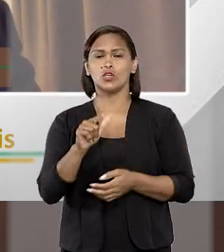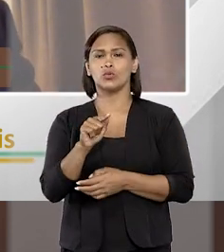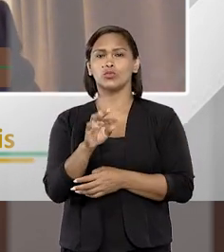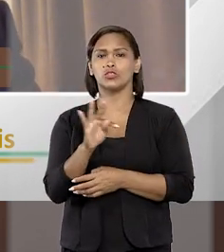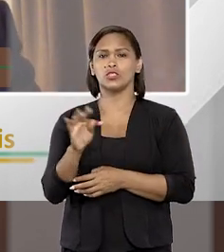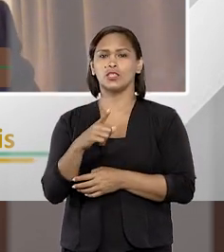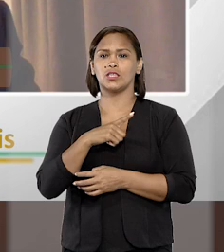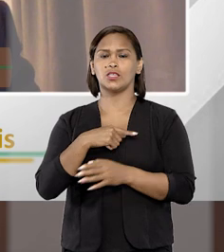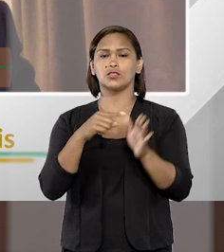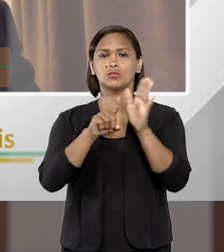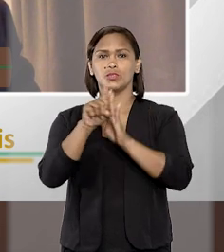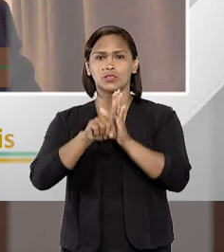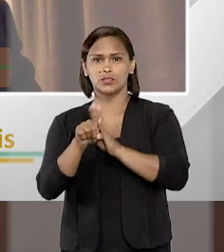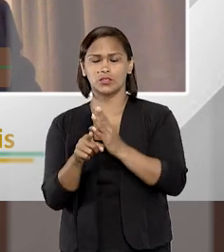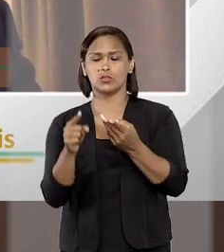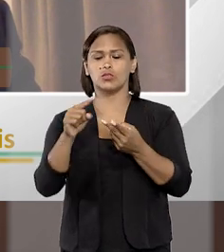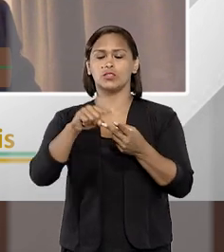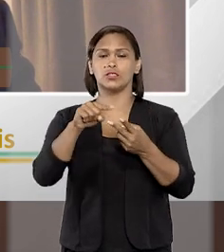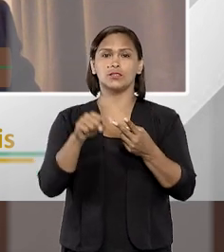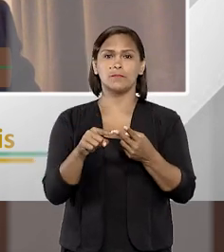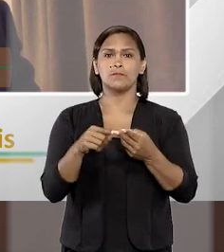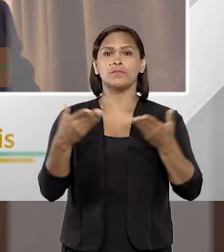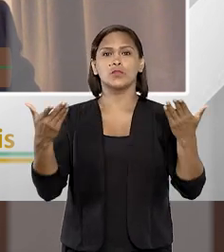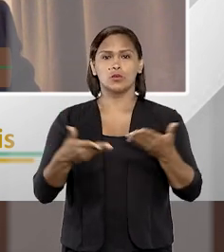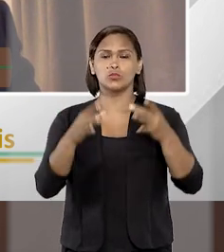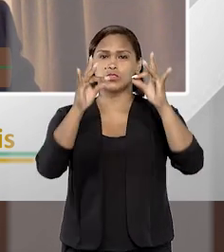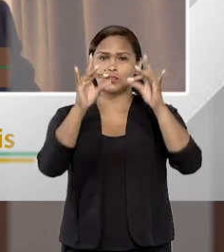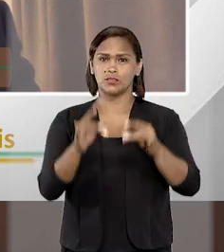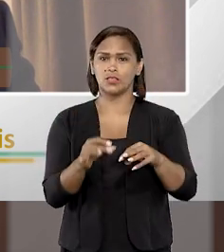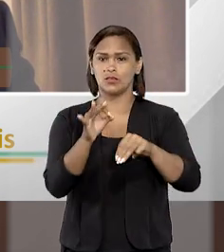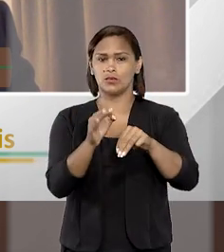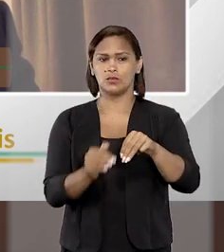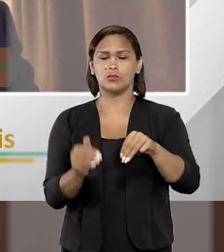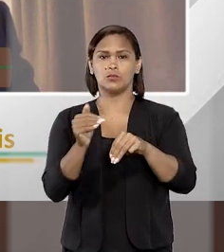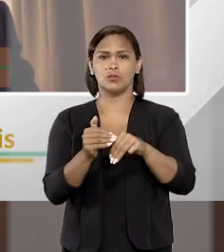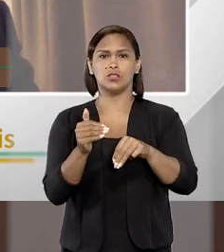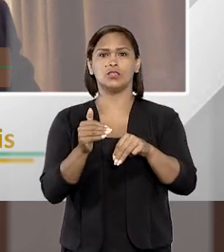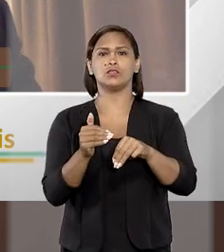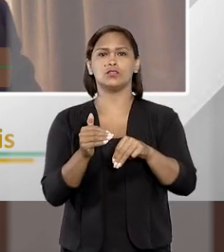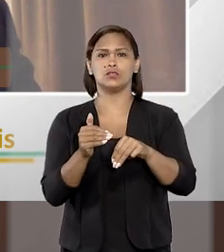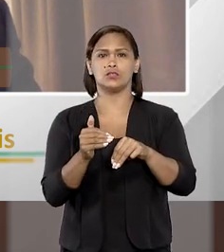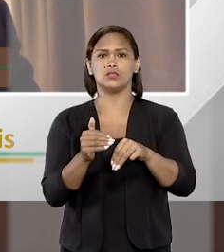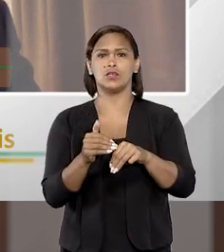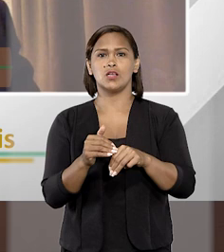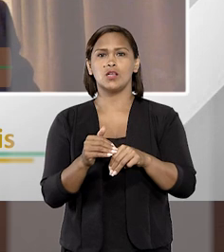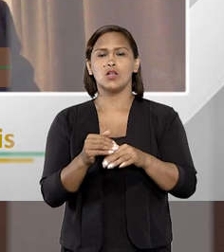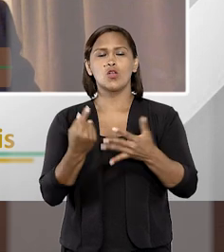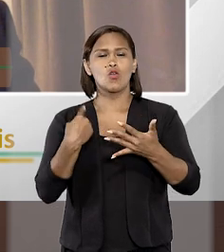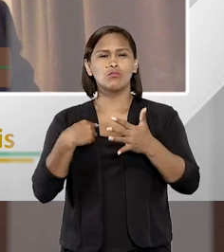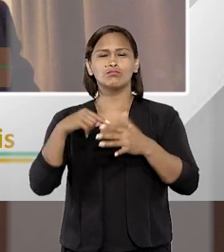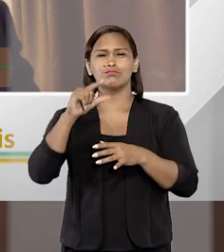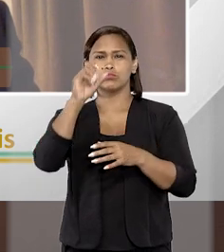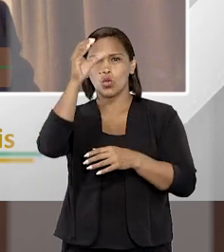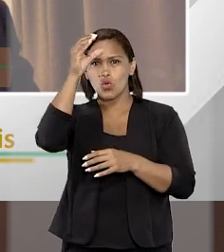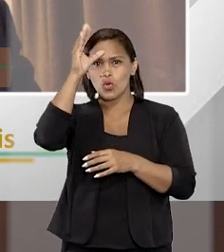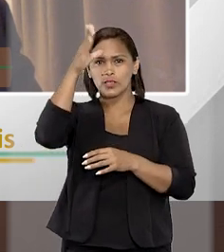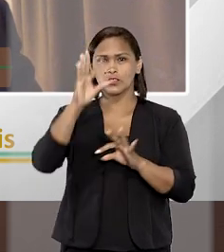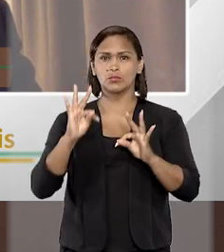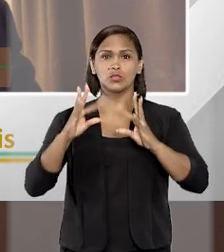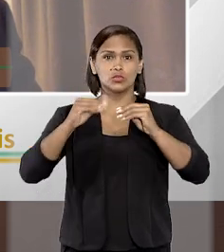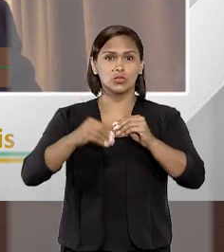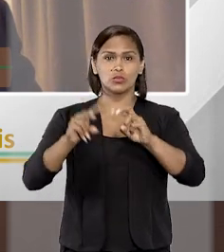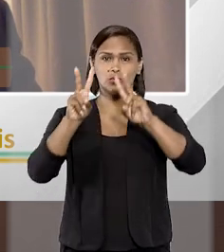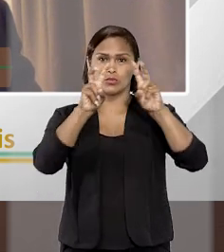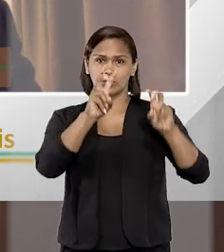composto de pesquisadores é como já bem detalhou 7 com profundo conhecimento sobre o tema